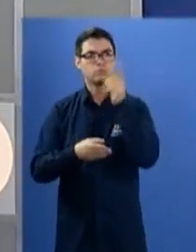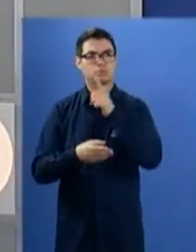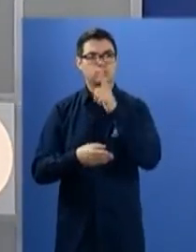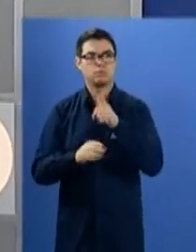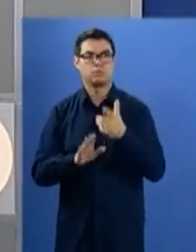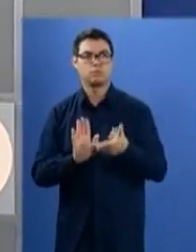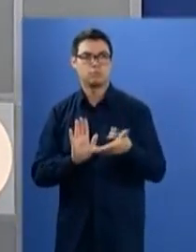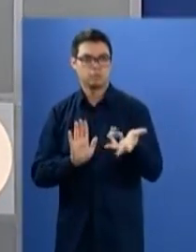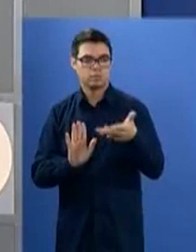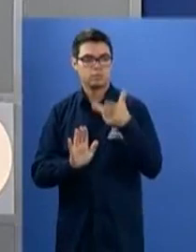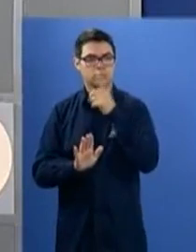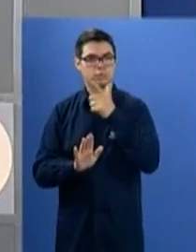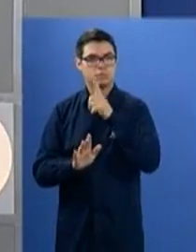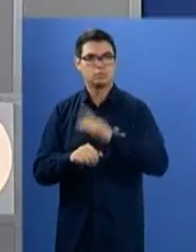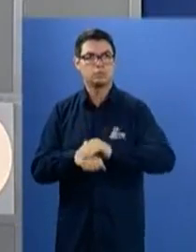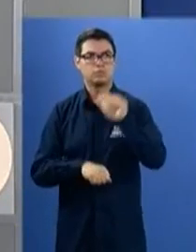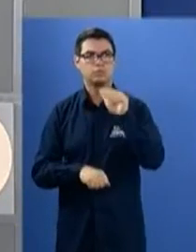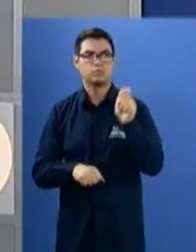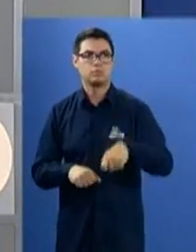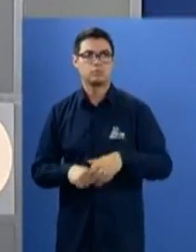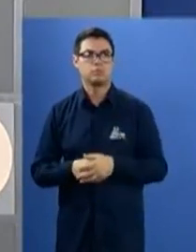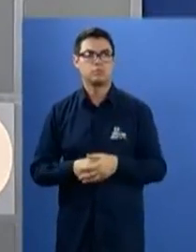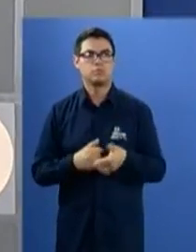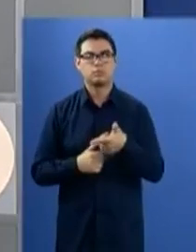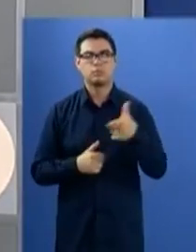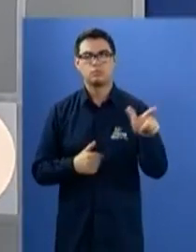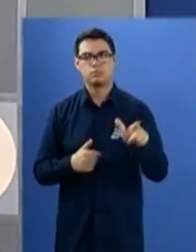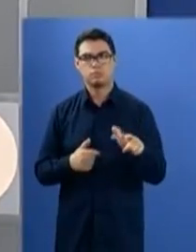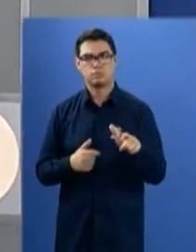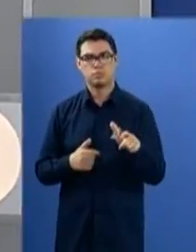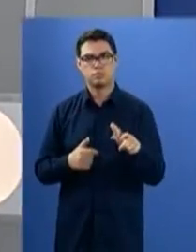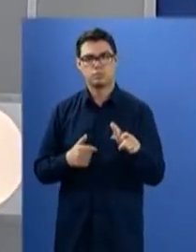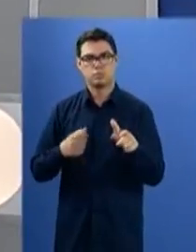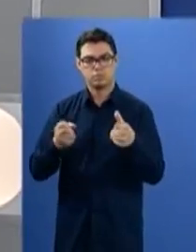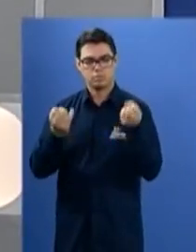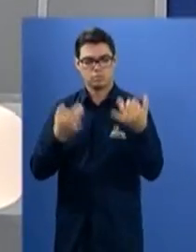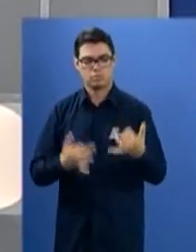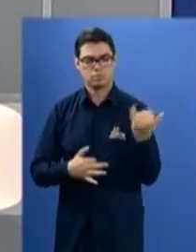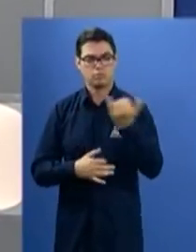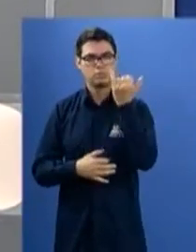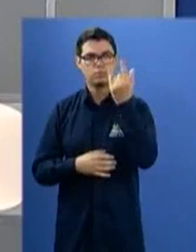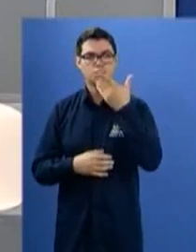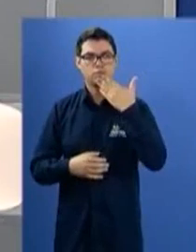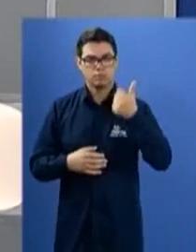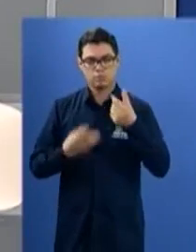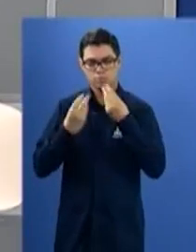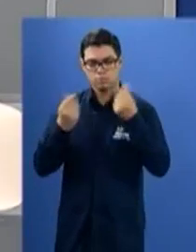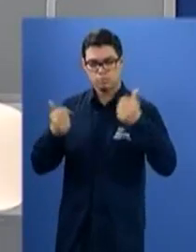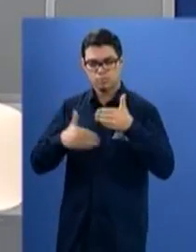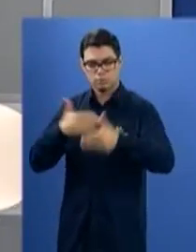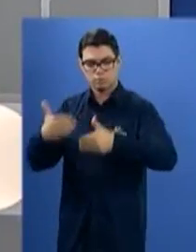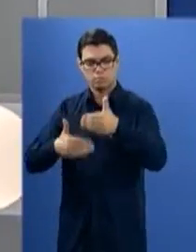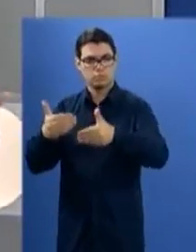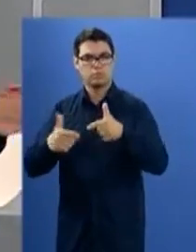maior rapidez e eficiência a esse equipamento. Outro ponto de produtividade é a melhoria da qualidade. E esse aumento